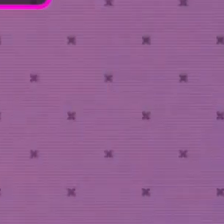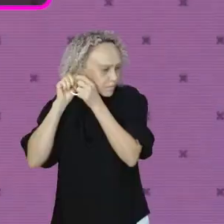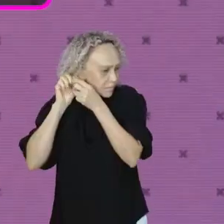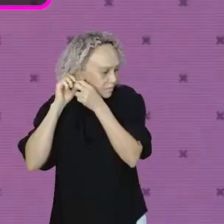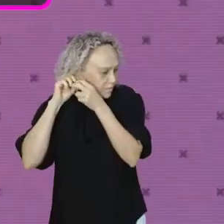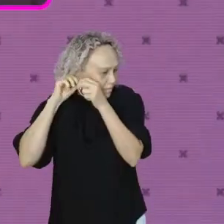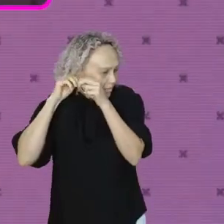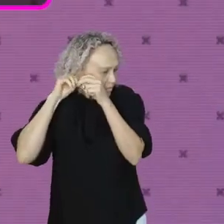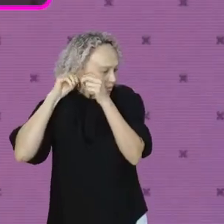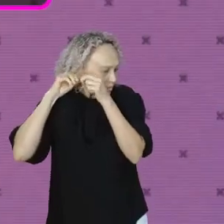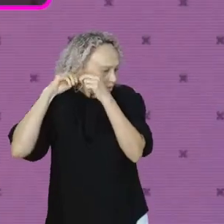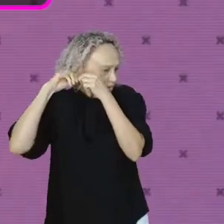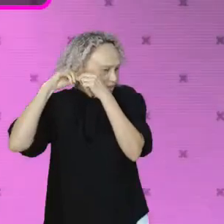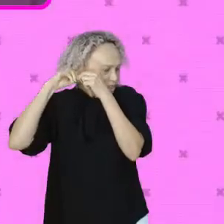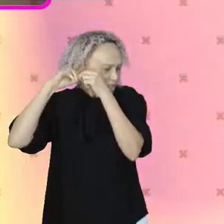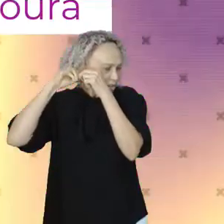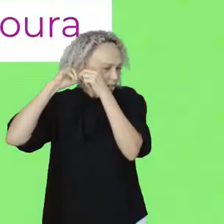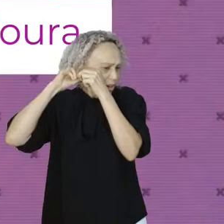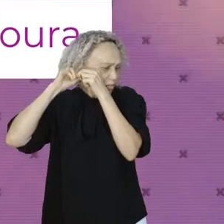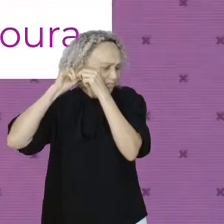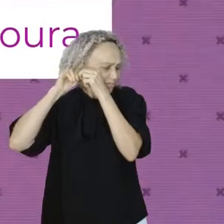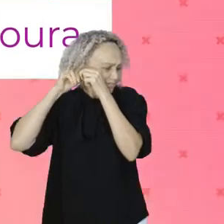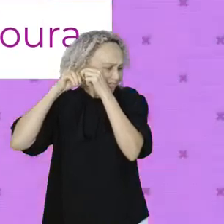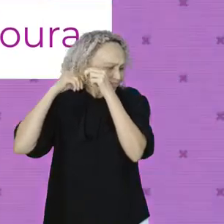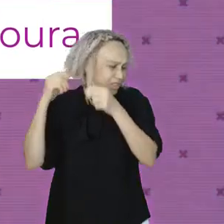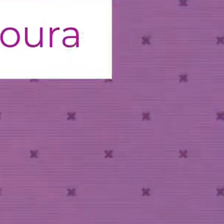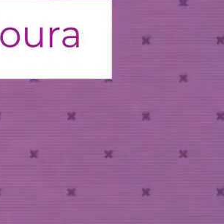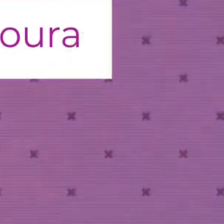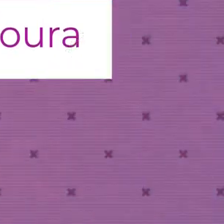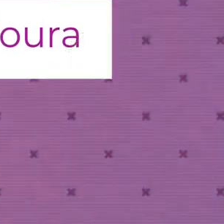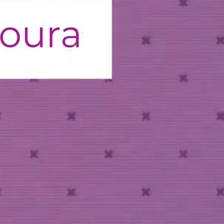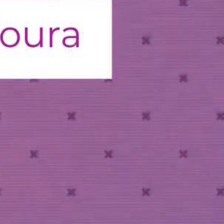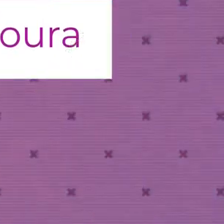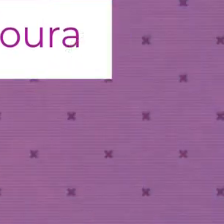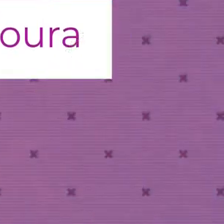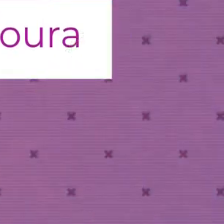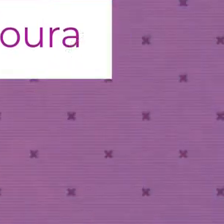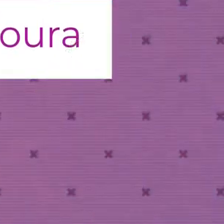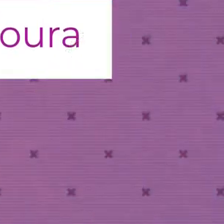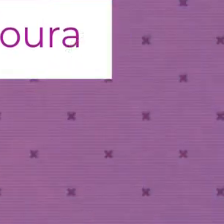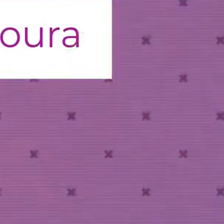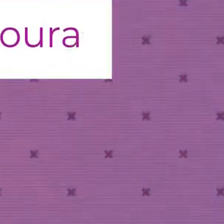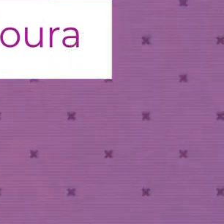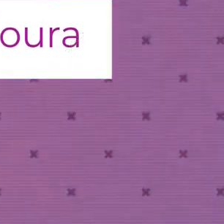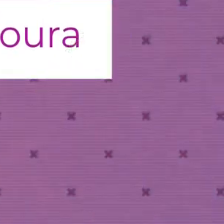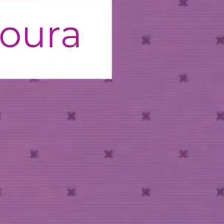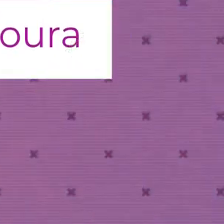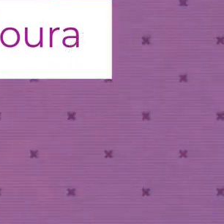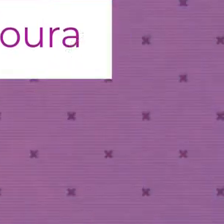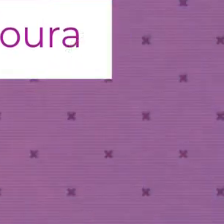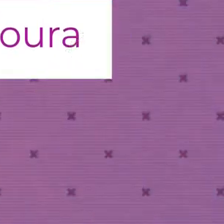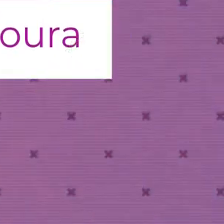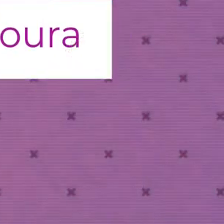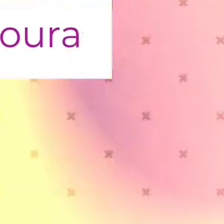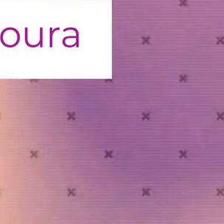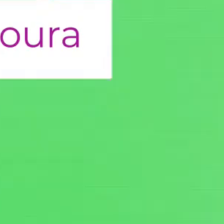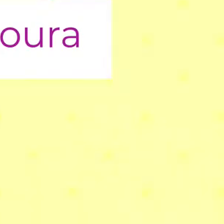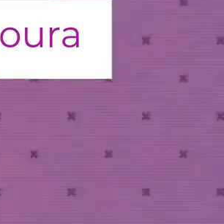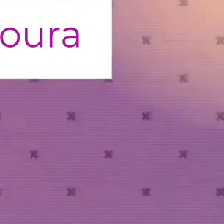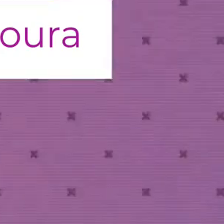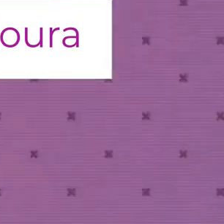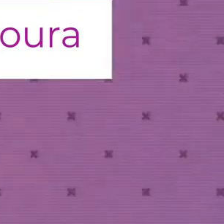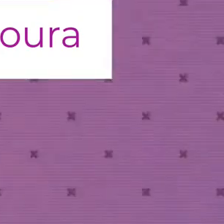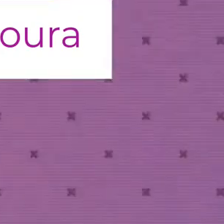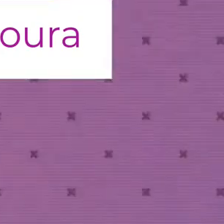Nesta semana, o TV Elas por Elas Formação vai falar sobre política e maternidade. Na aula de hoje, a secretária nacional de mulheres do PT,